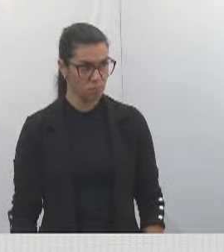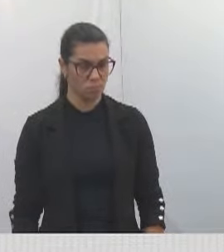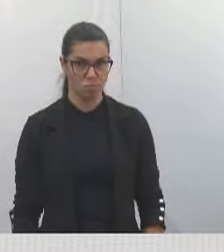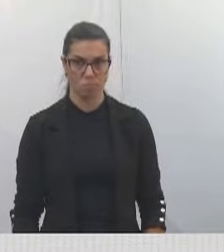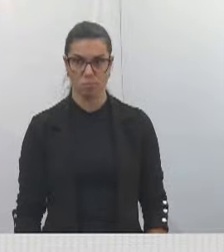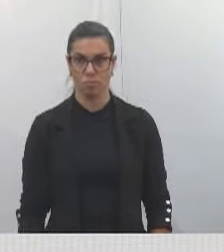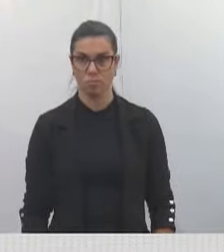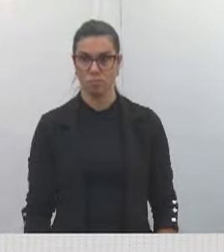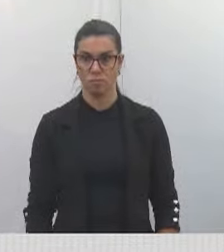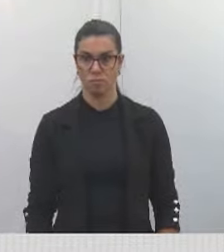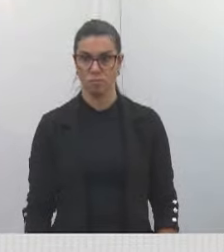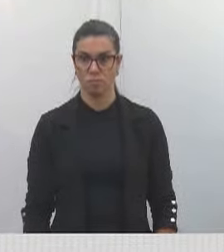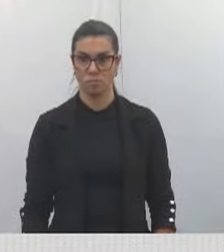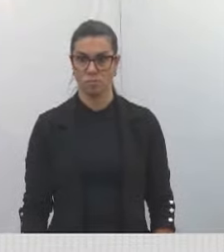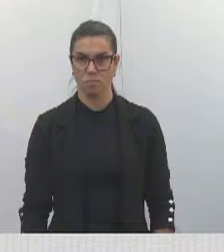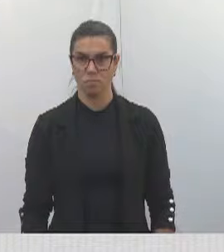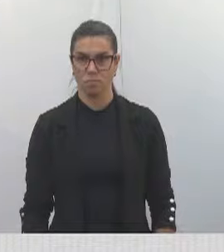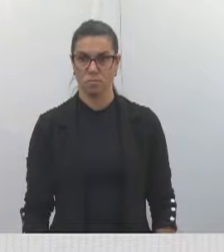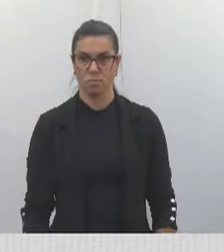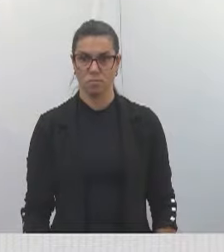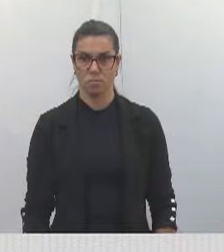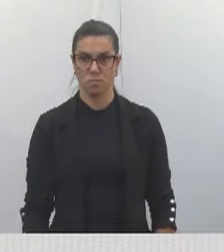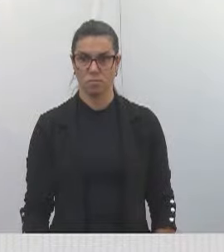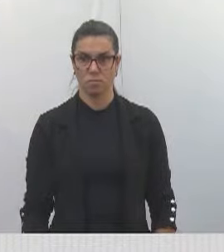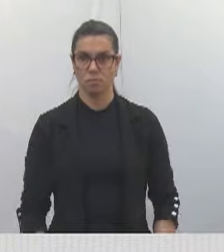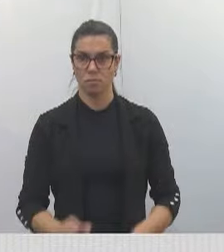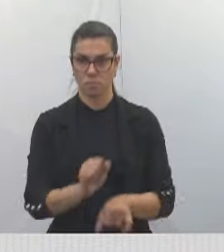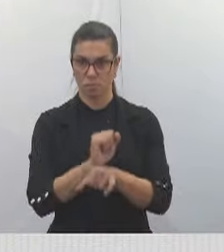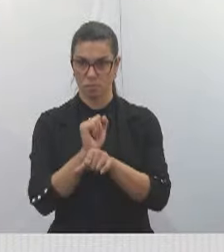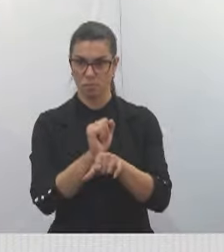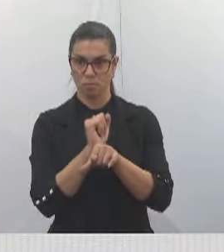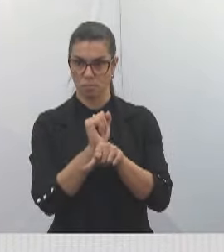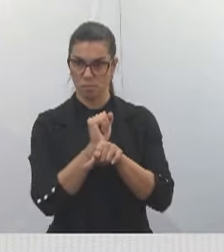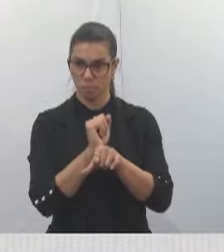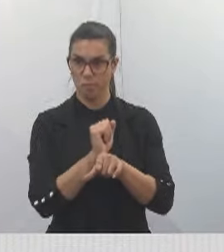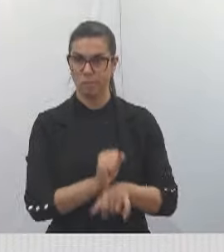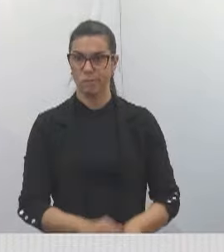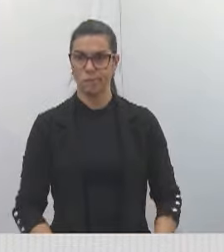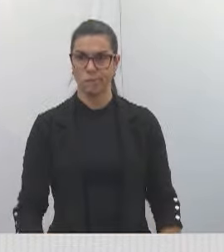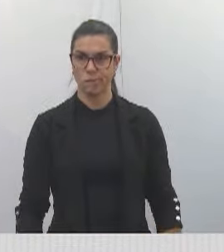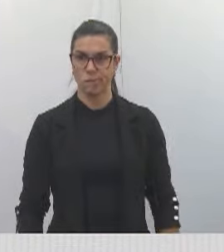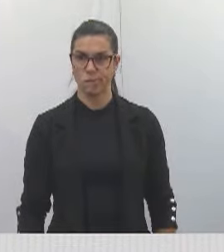Ah, ele tá ali, ó. Pequenininho na sacada, preso também.